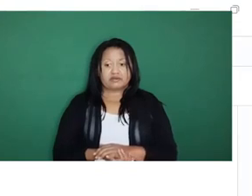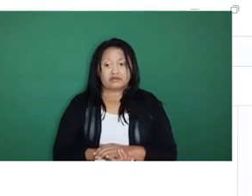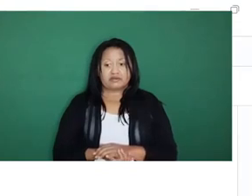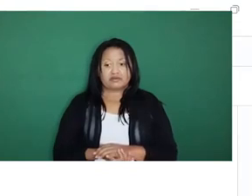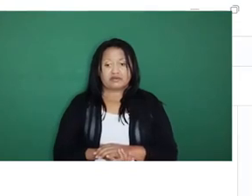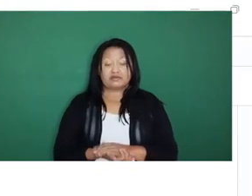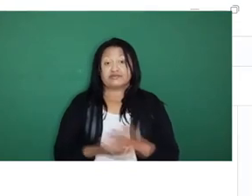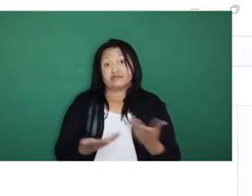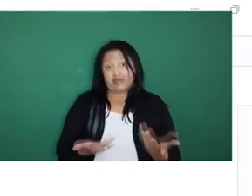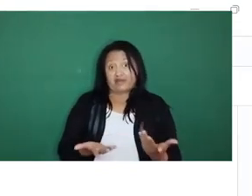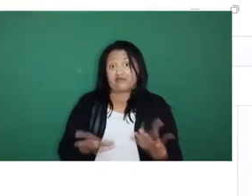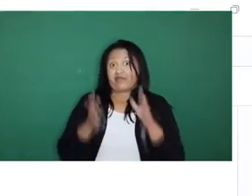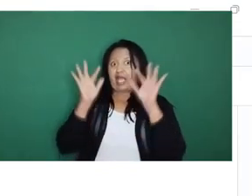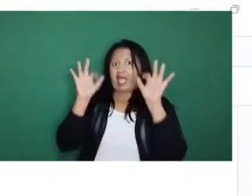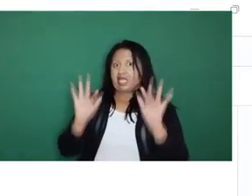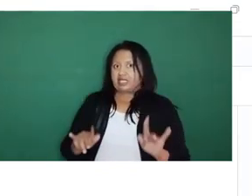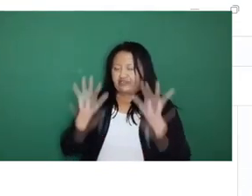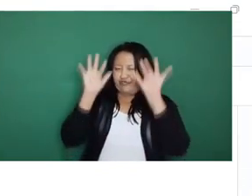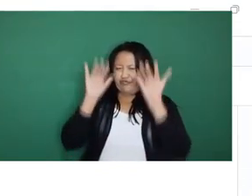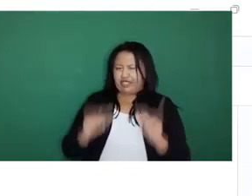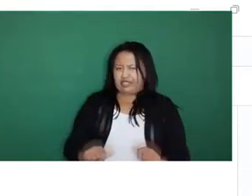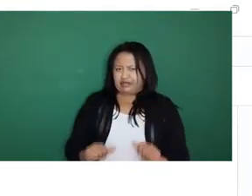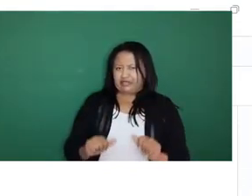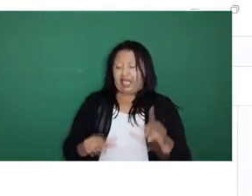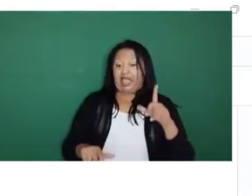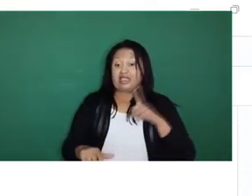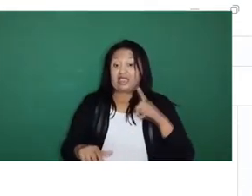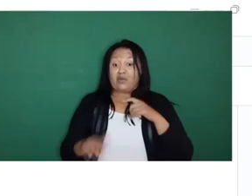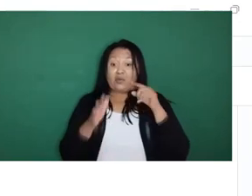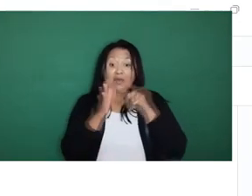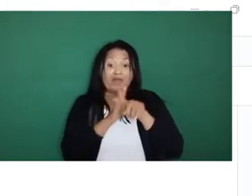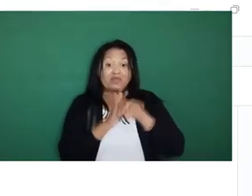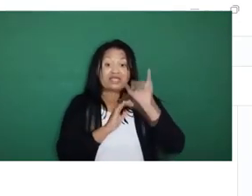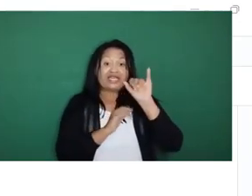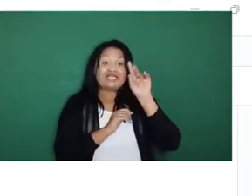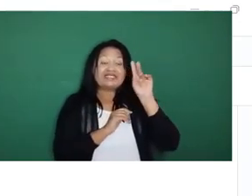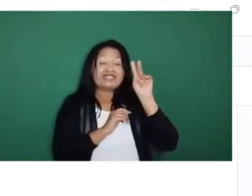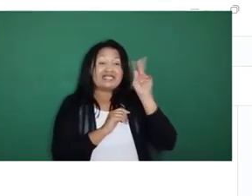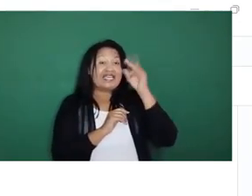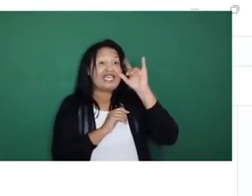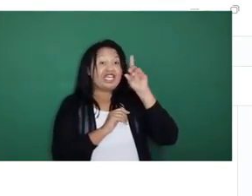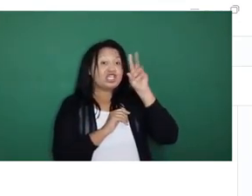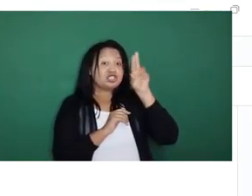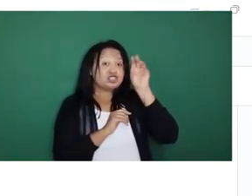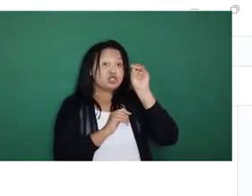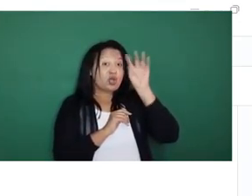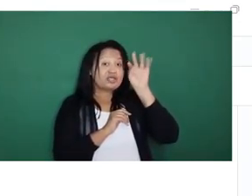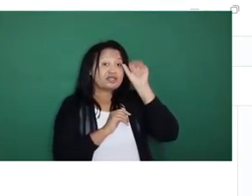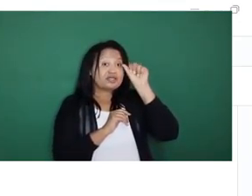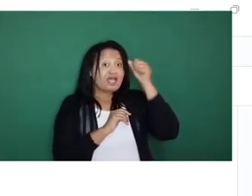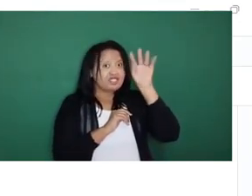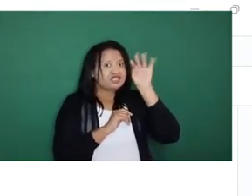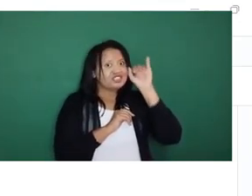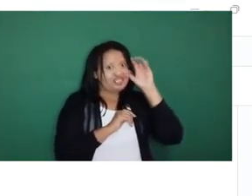e por último a gente tem uma questão de hidrostática a gente tem uma engenheira que foi contratada para